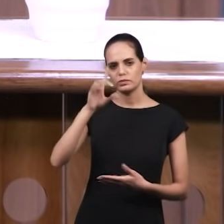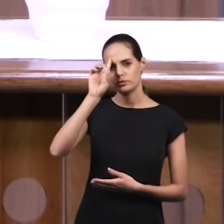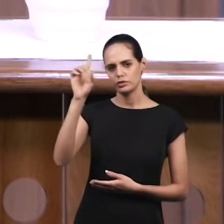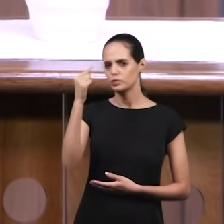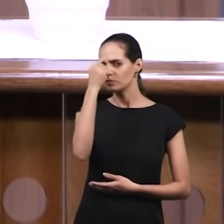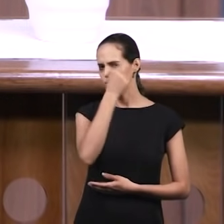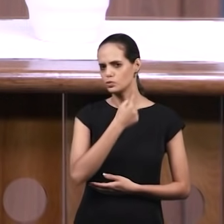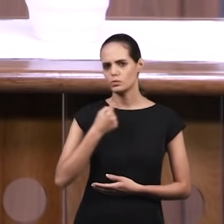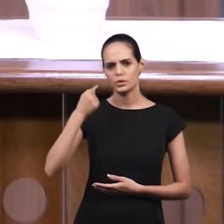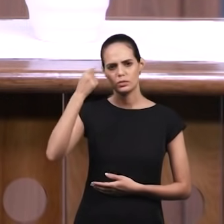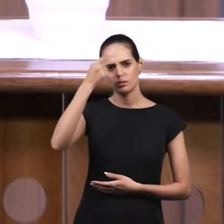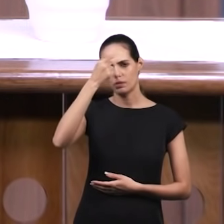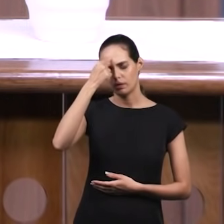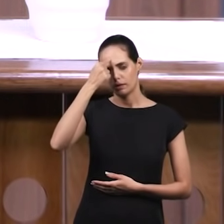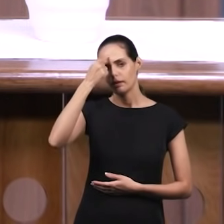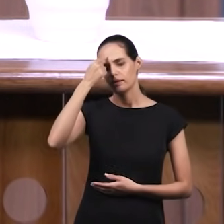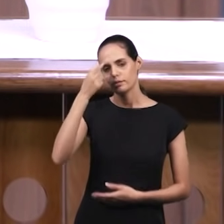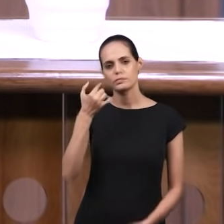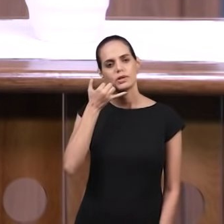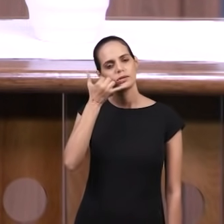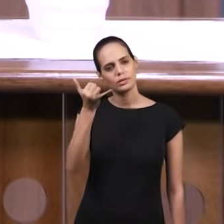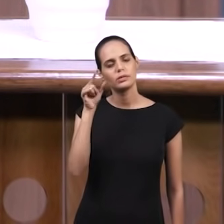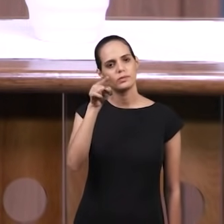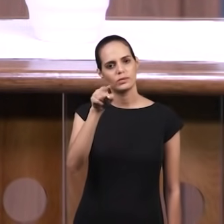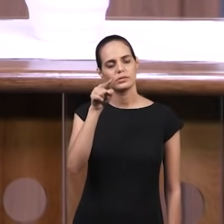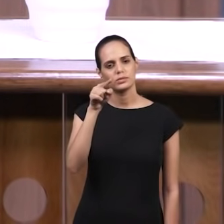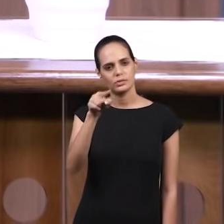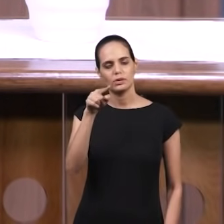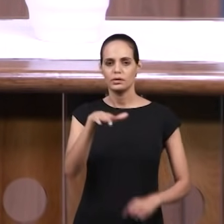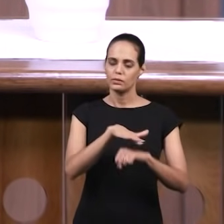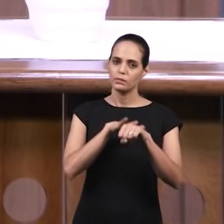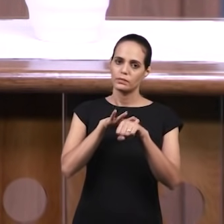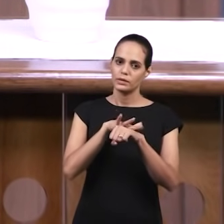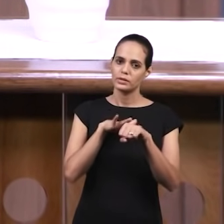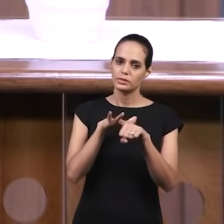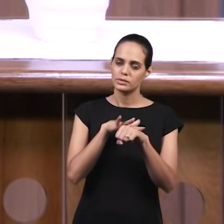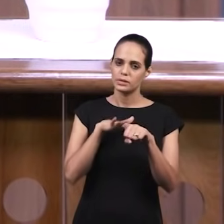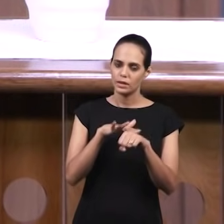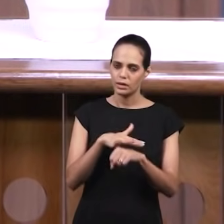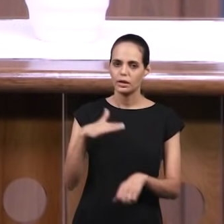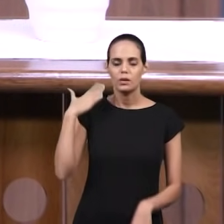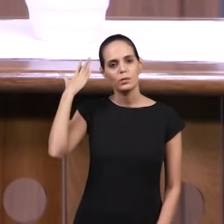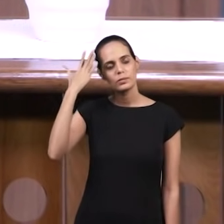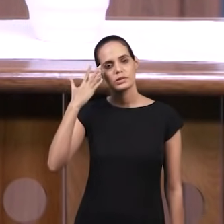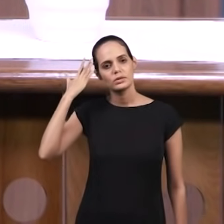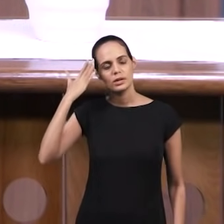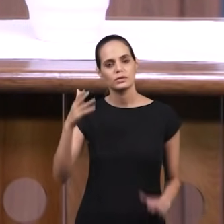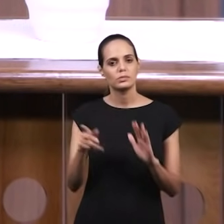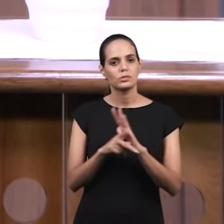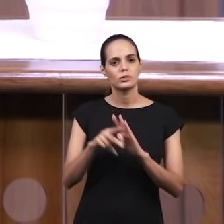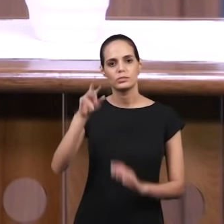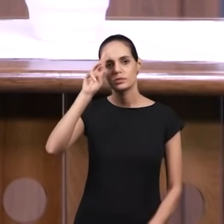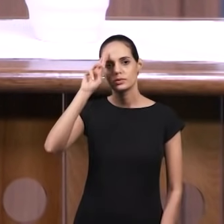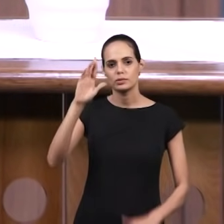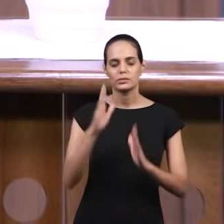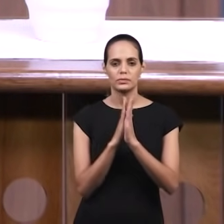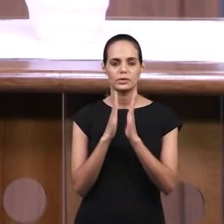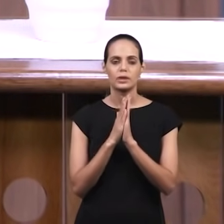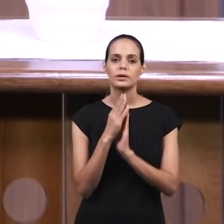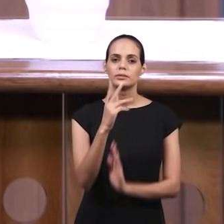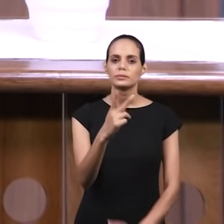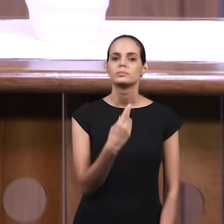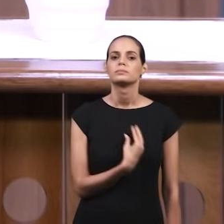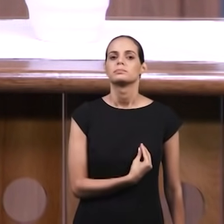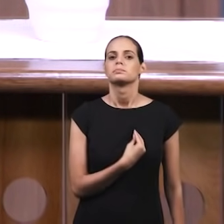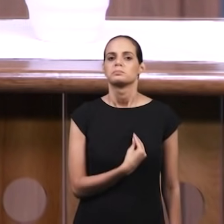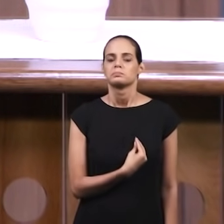Deus, que vai estar do outro lado da linha para te ouvir, para te trazer uma palavra da parte do Senhor, para orar por